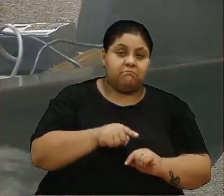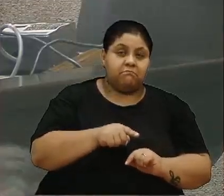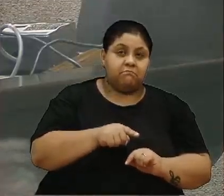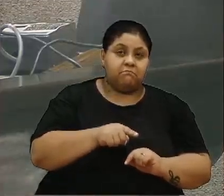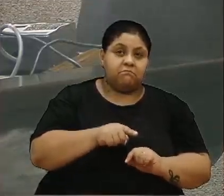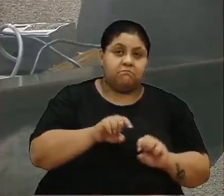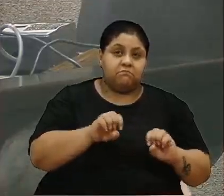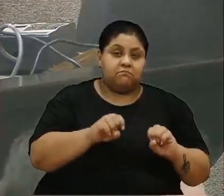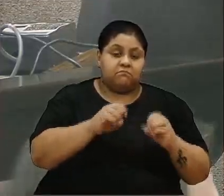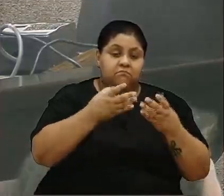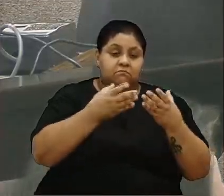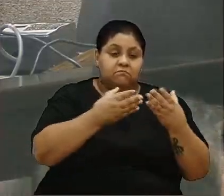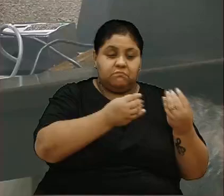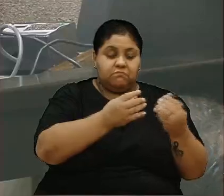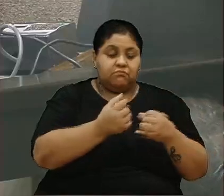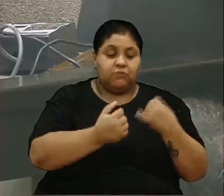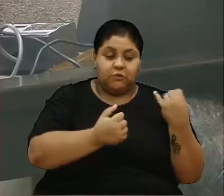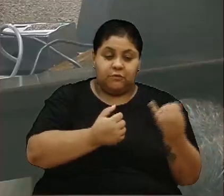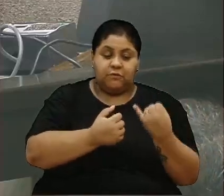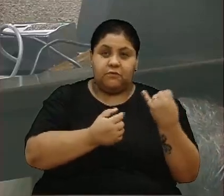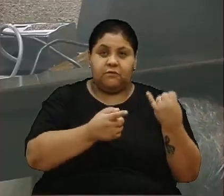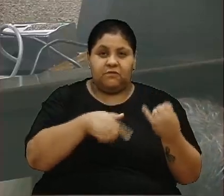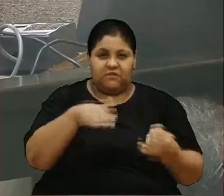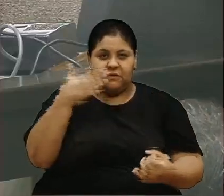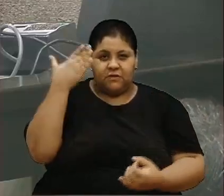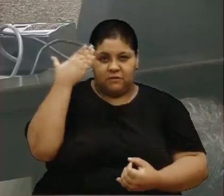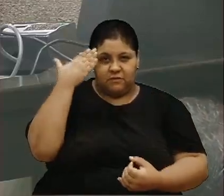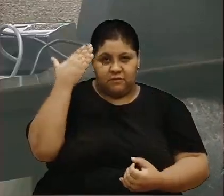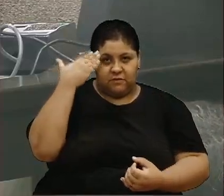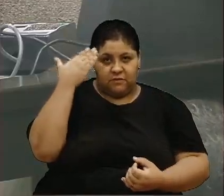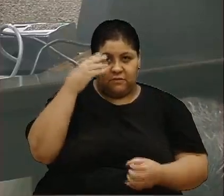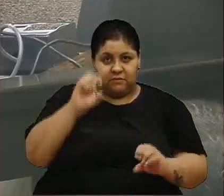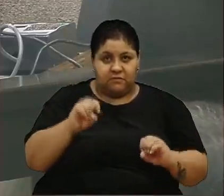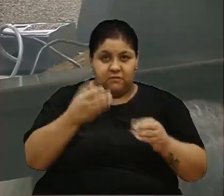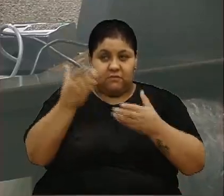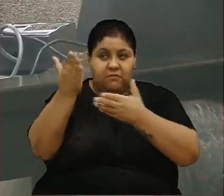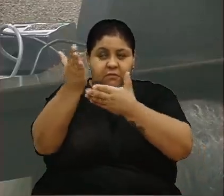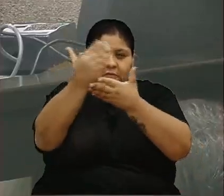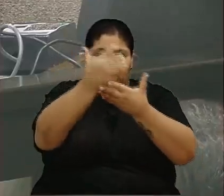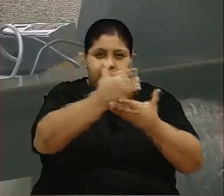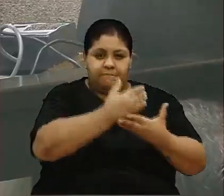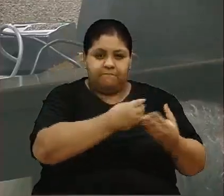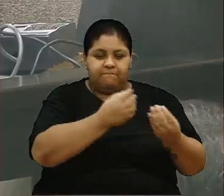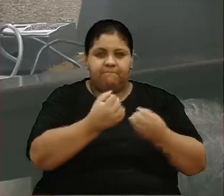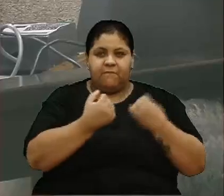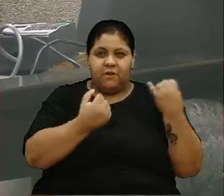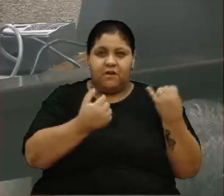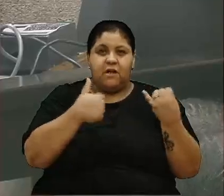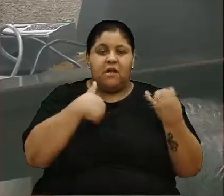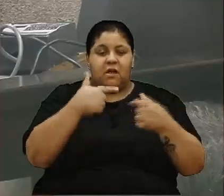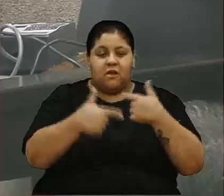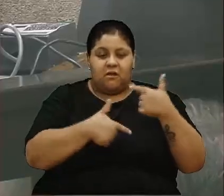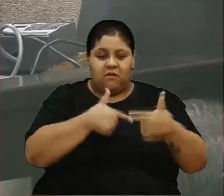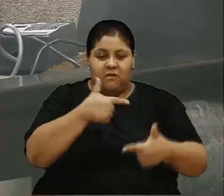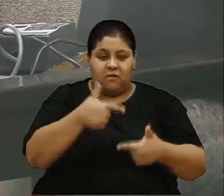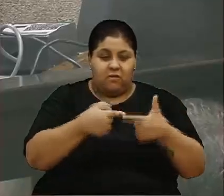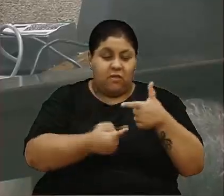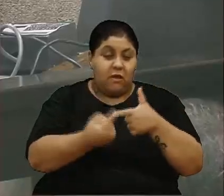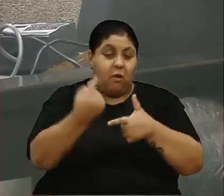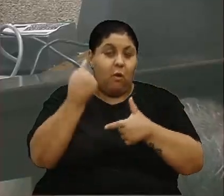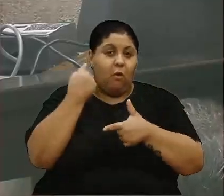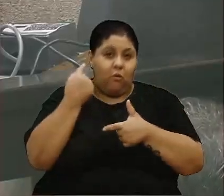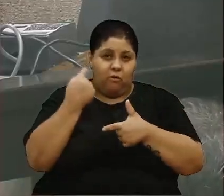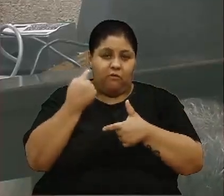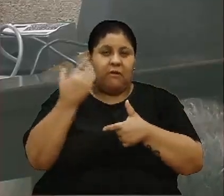da festa ser muito importante. A gente sabe disso, a festa das colheitas é muito importante. Eu trabalhei na outra festa das